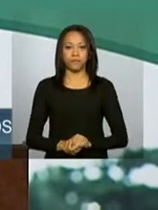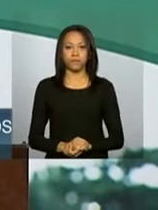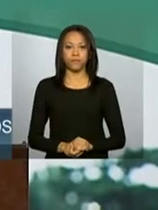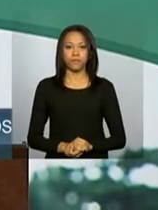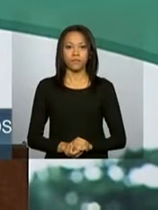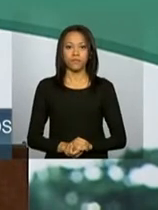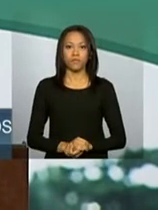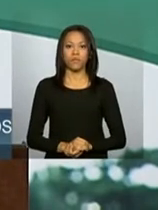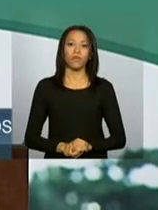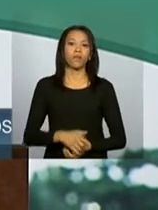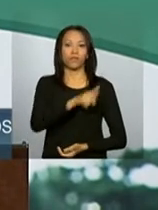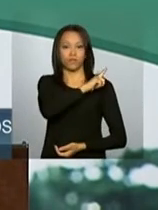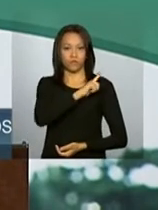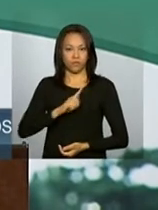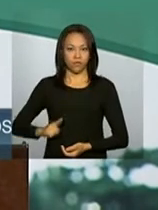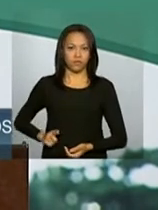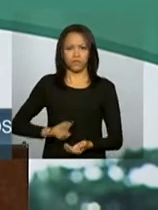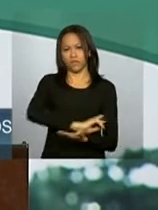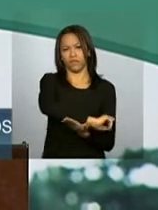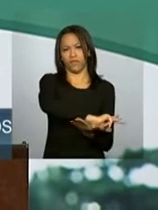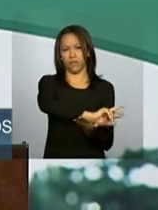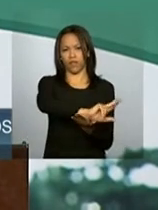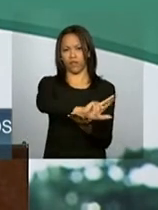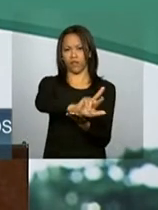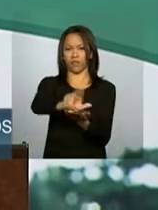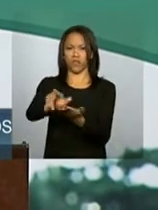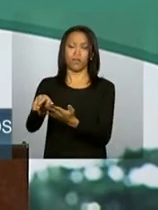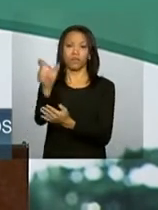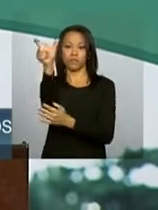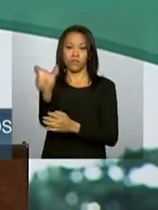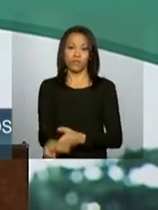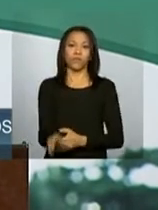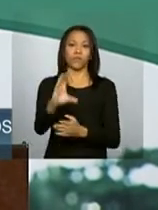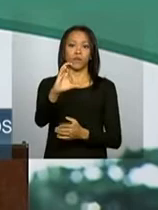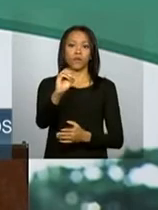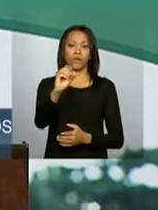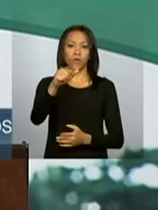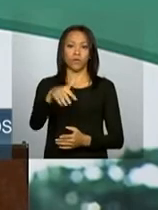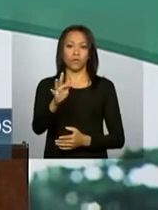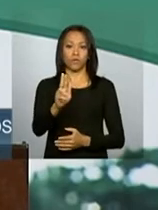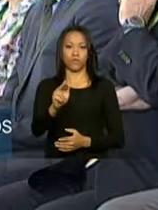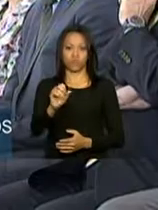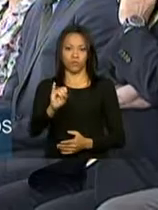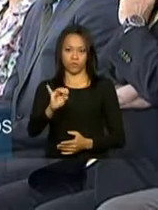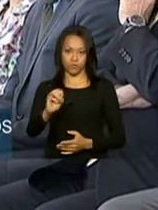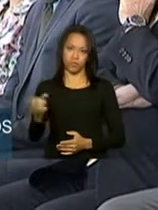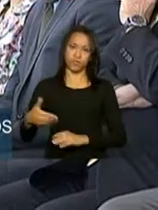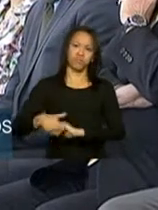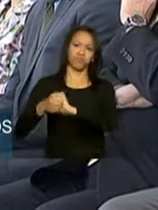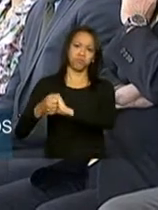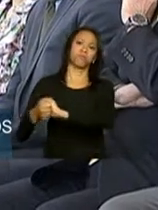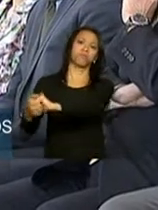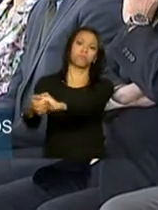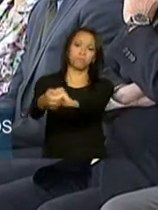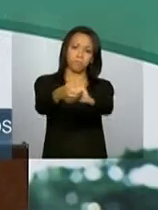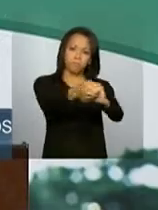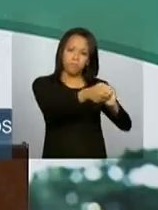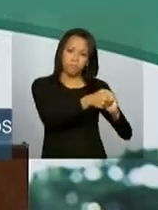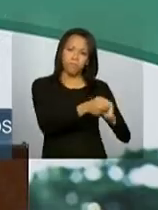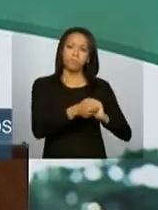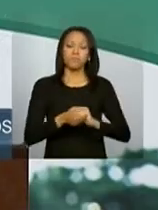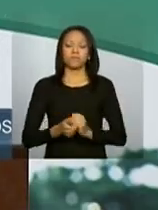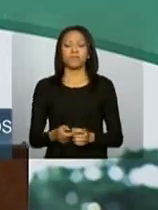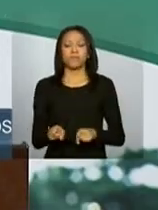os governadores, governador Confúcio Moura, que aqui nos saudou, a todos. Cumprimentar também